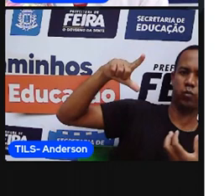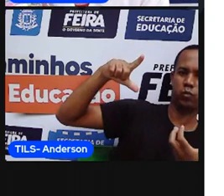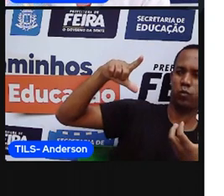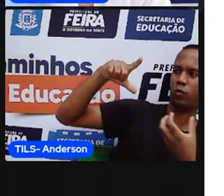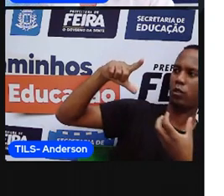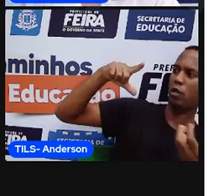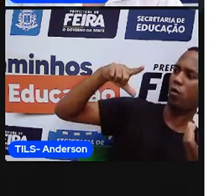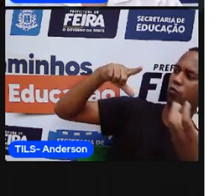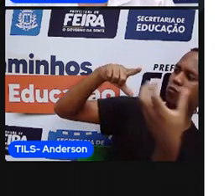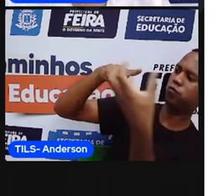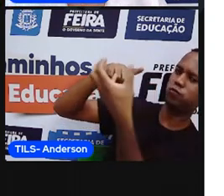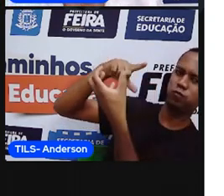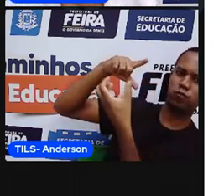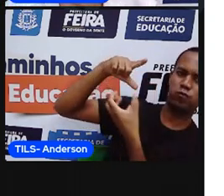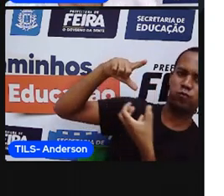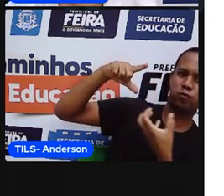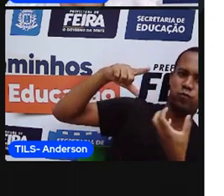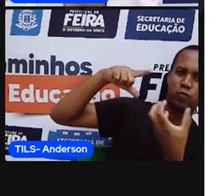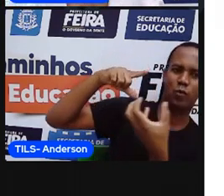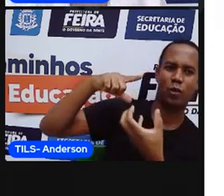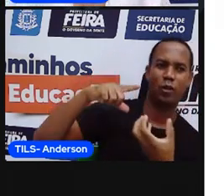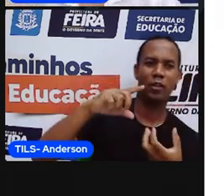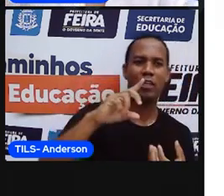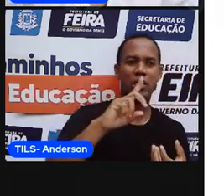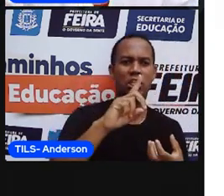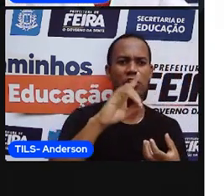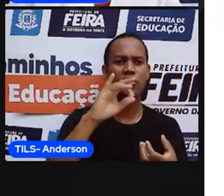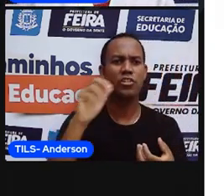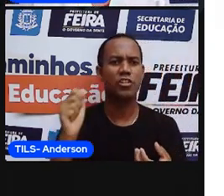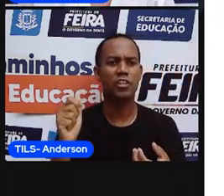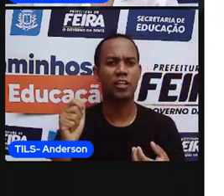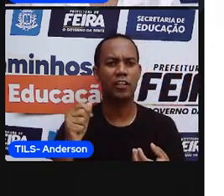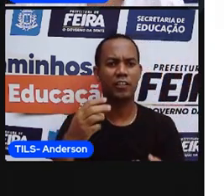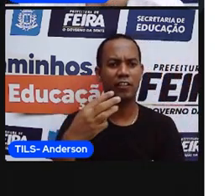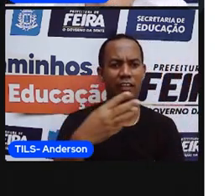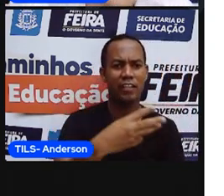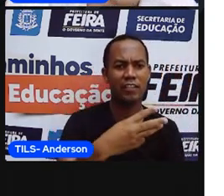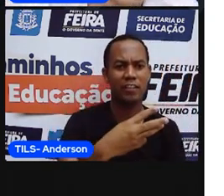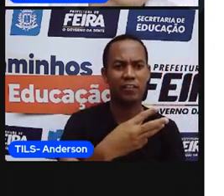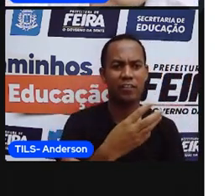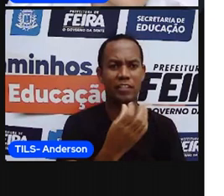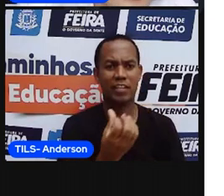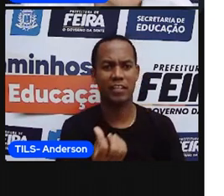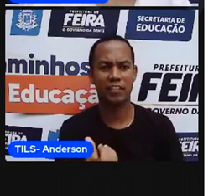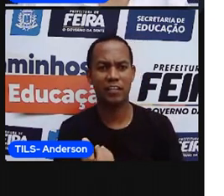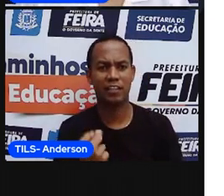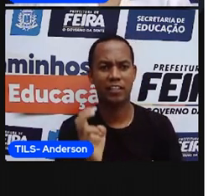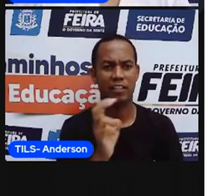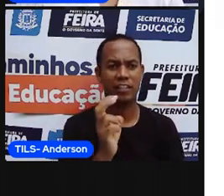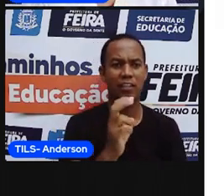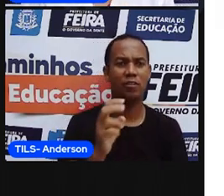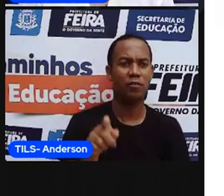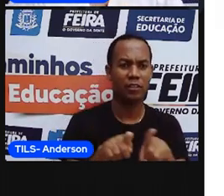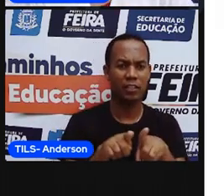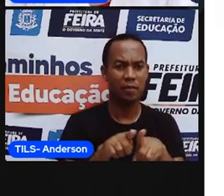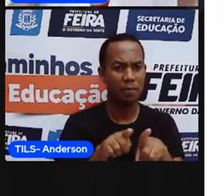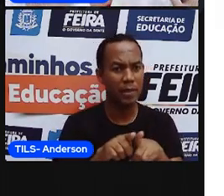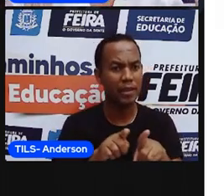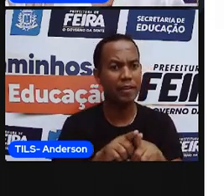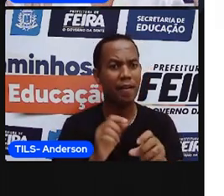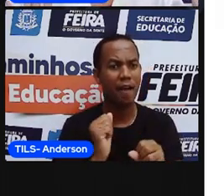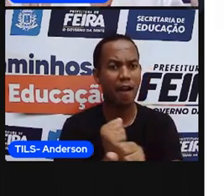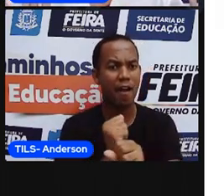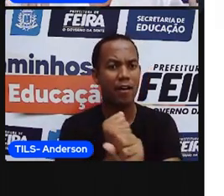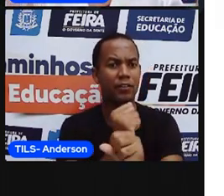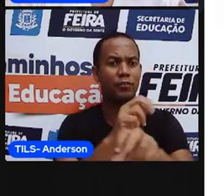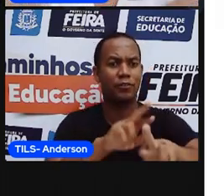do Sol, o que faria o quê? Os nossos dias, 365 dias, e as nossas estações do ano, tá? Mas não